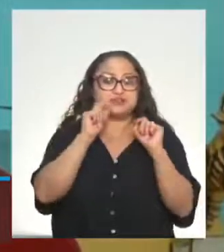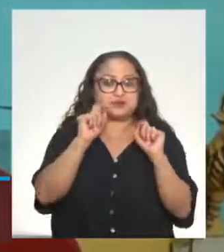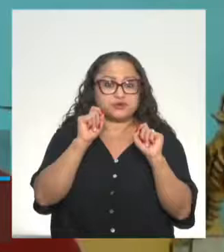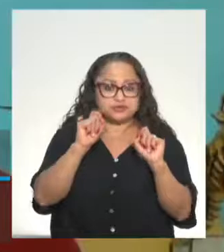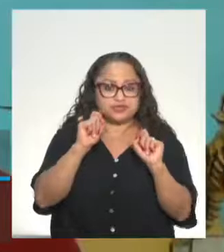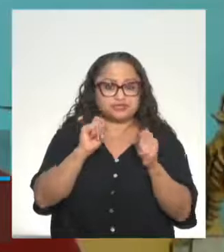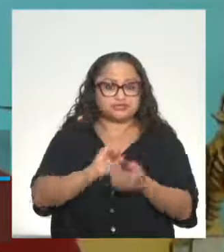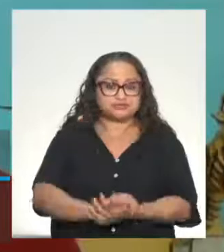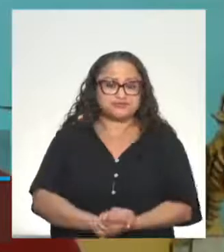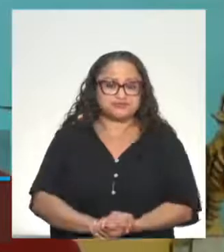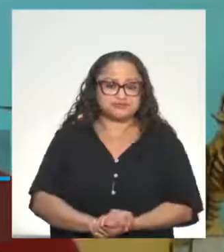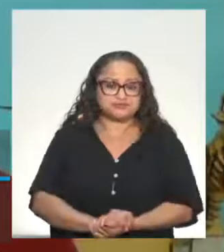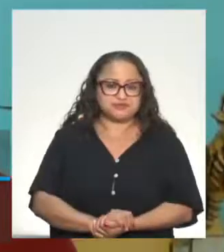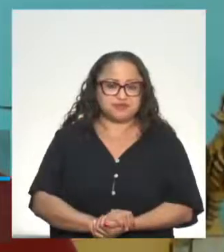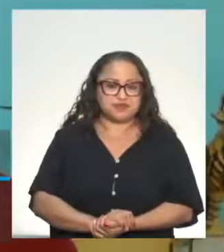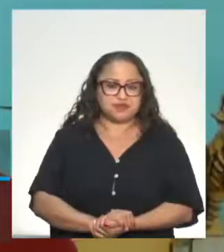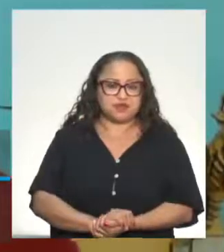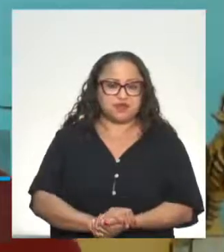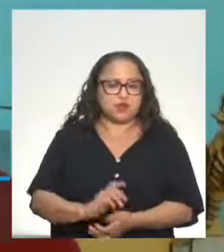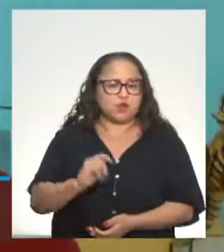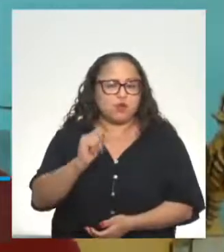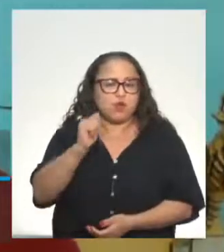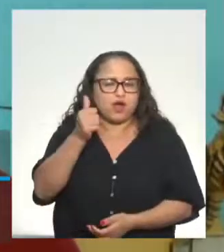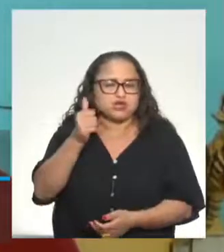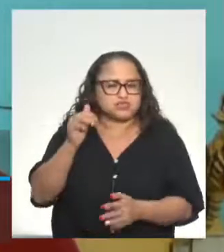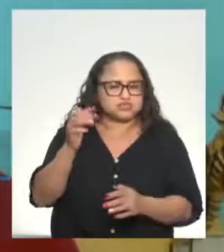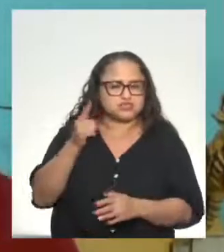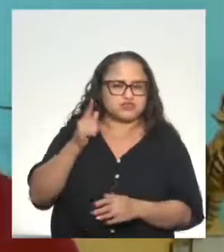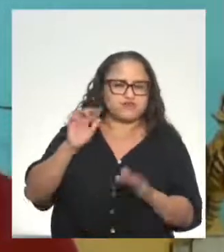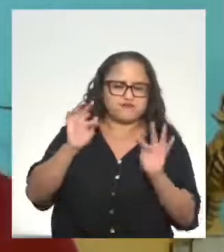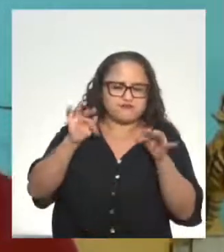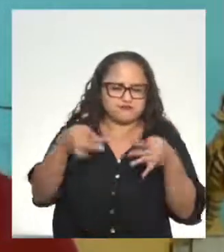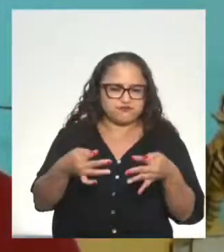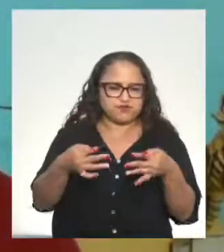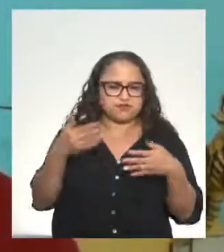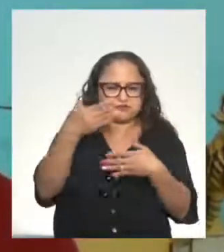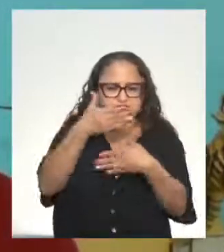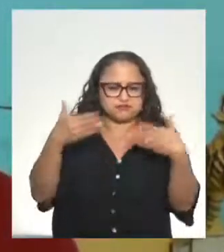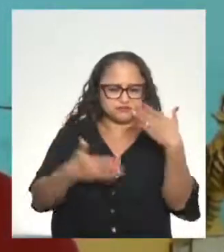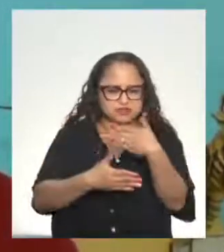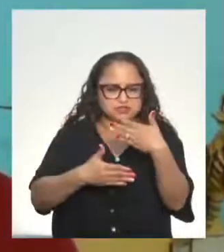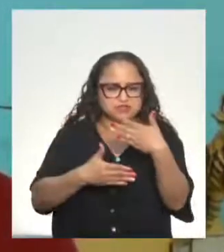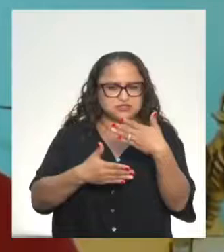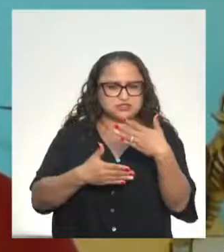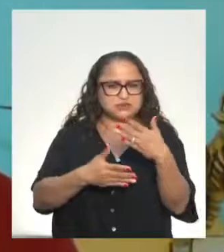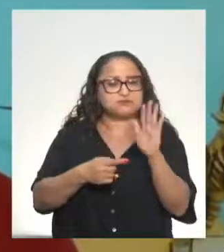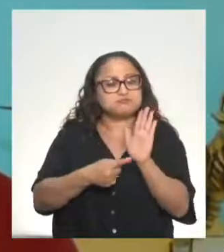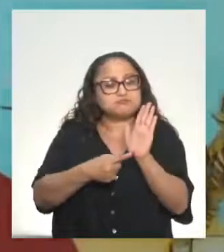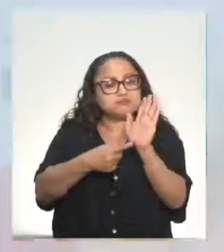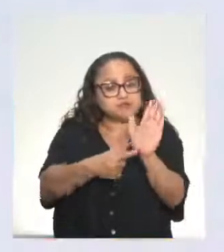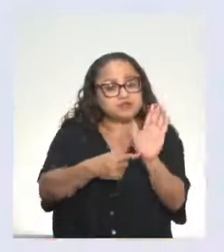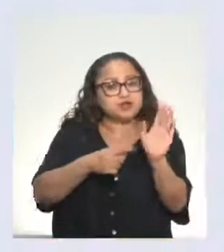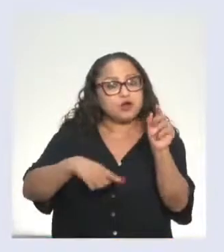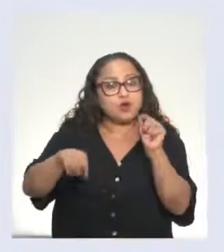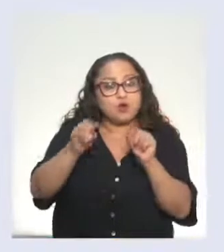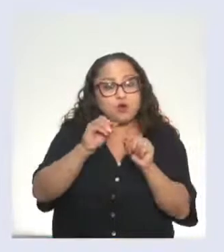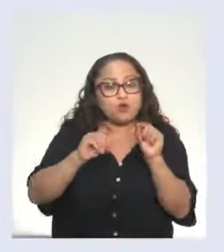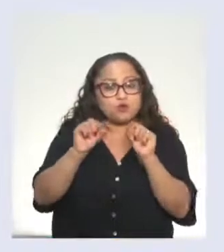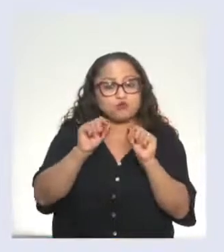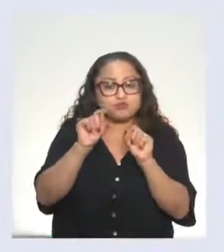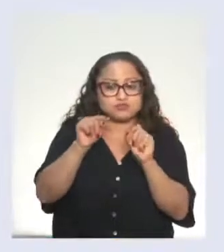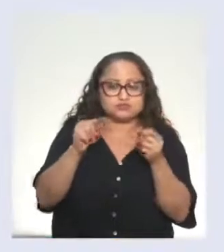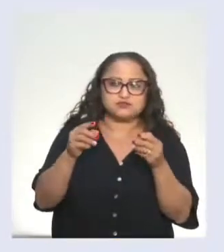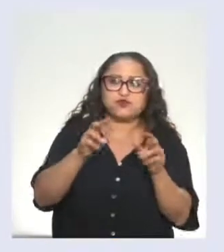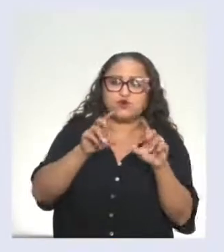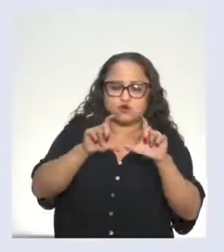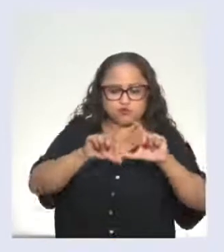o nosso penúltimo slide aí, para a gente poder reforçar mais uma vez como que você pode chegar aqui